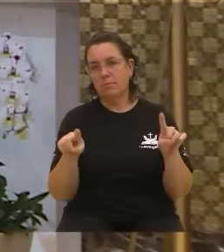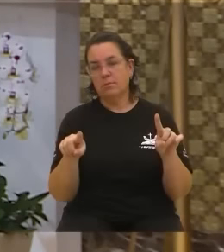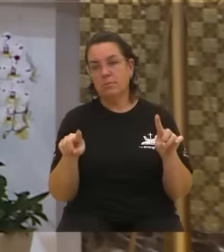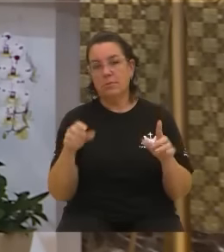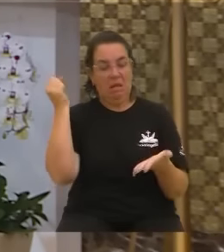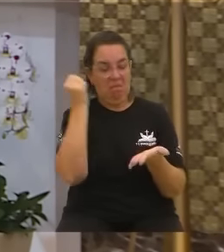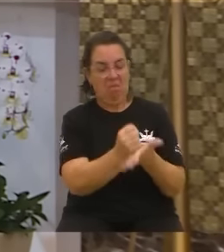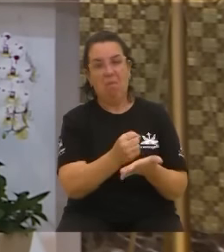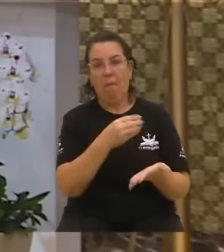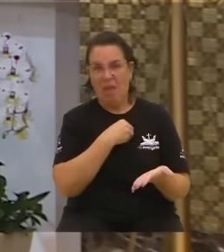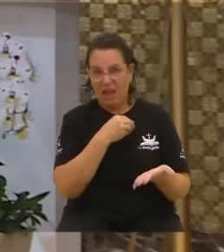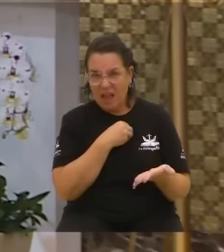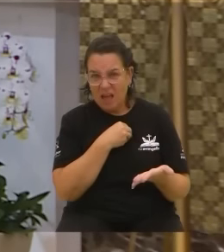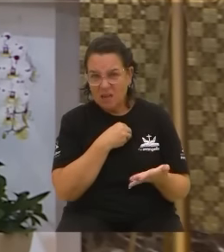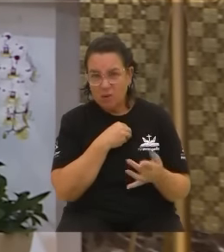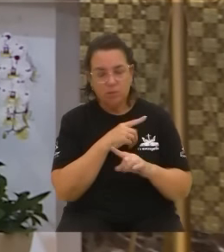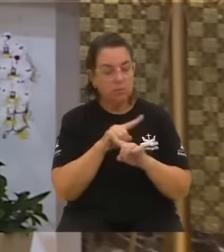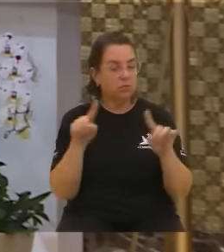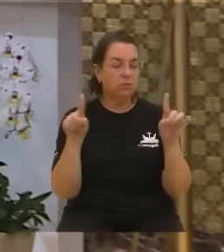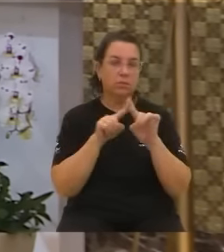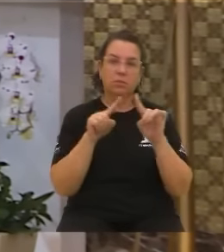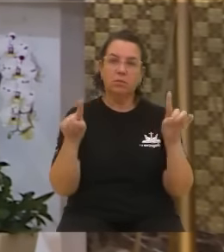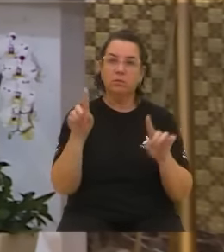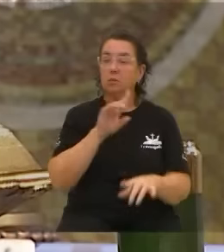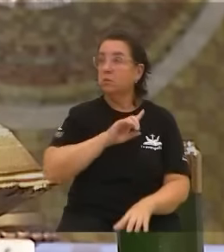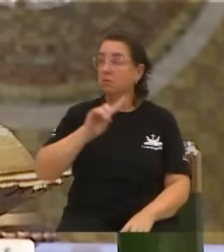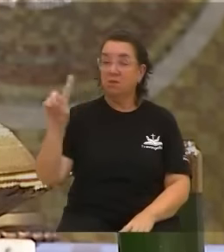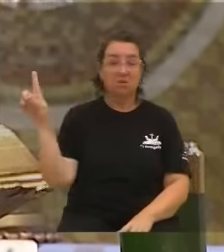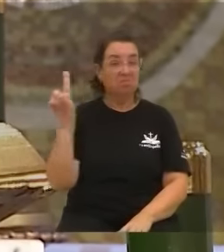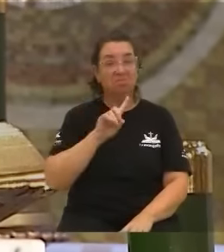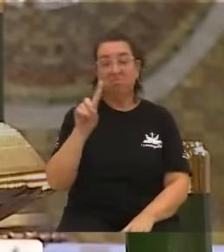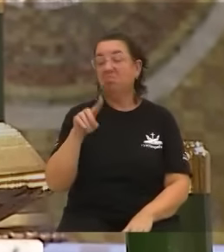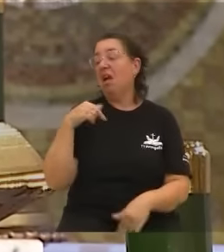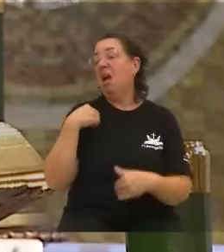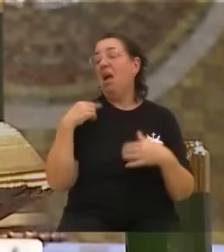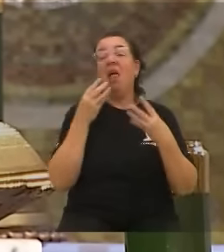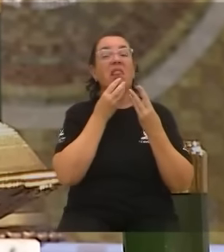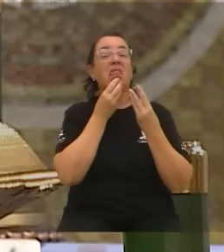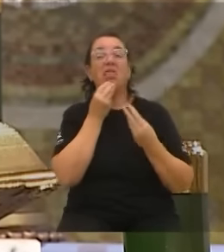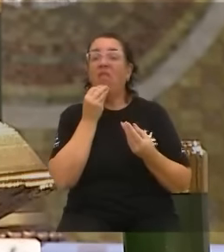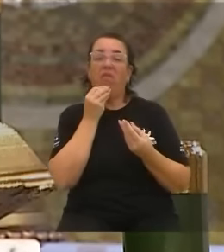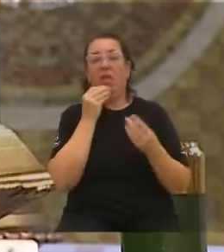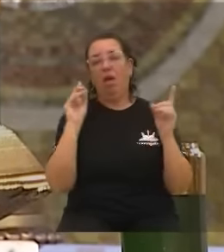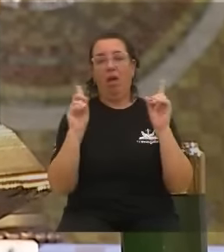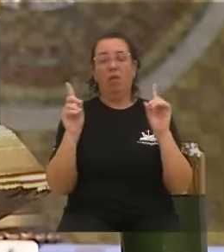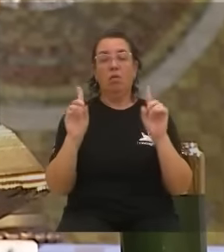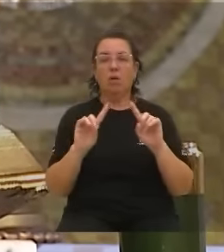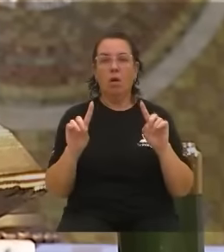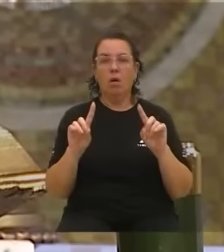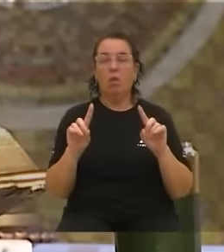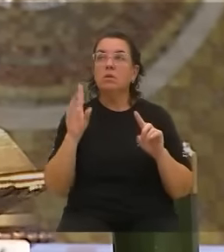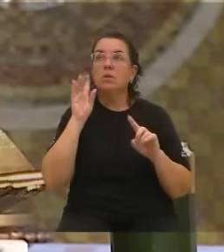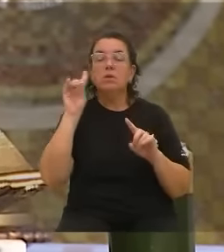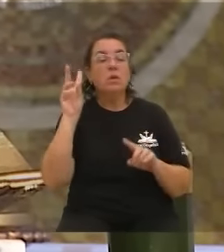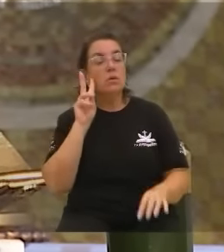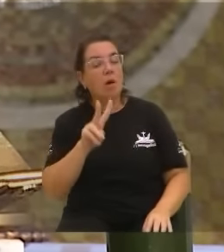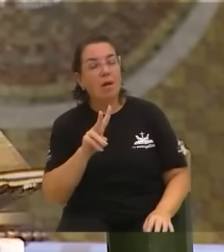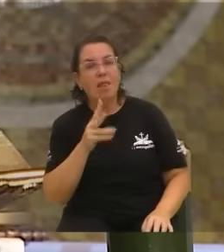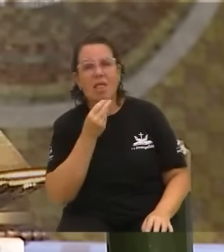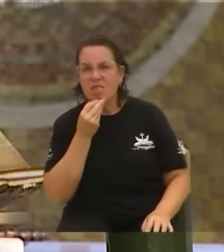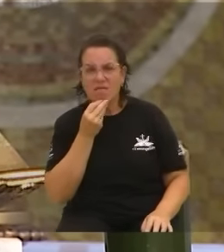o nosso pecado. Deus não carimba o nosso defeito. Ele fecha os olhos para os